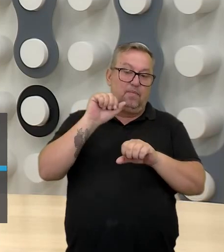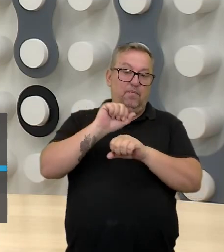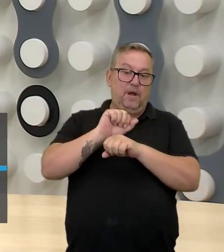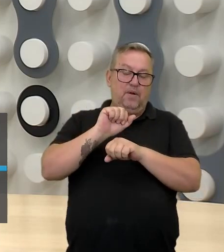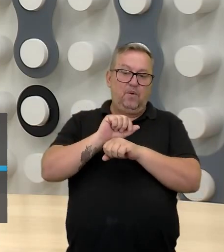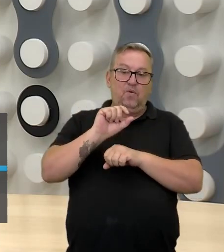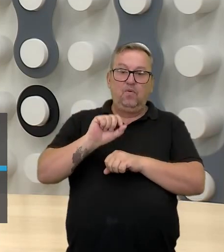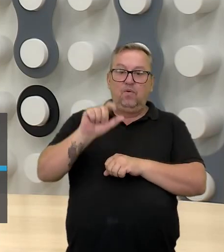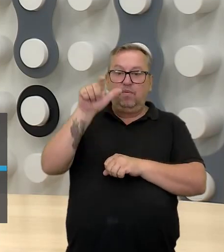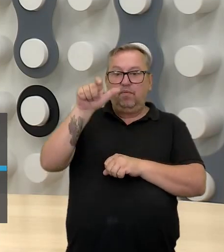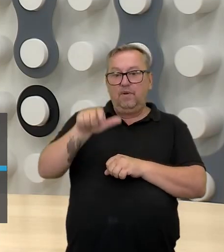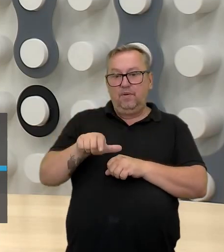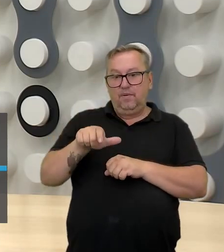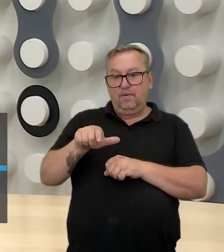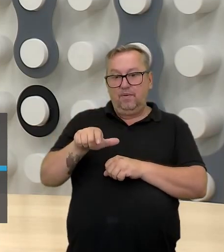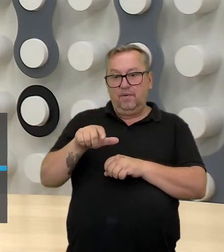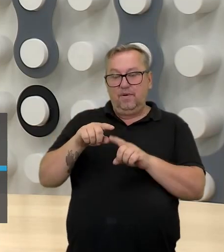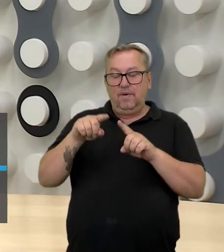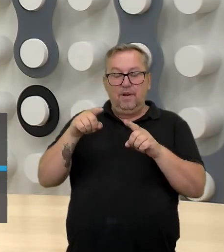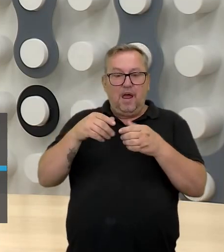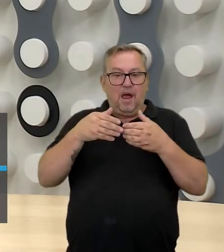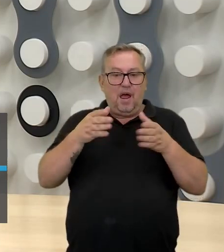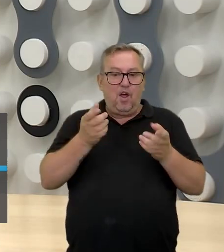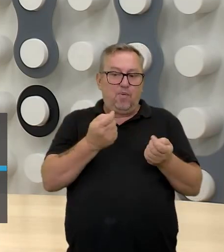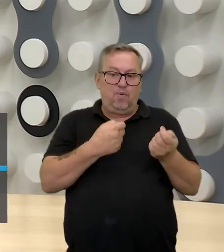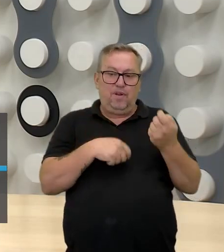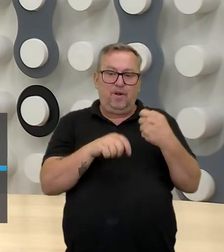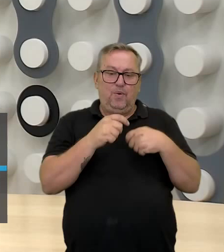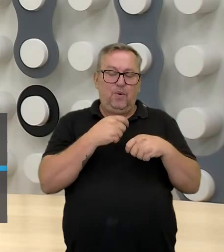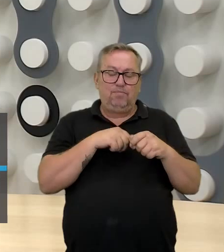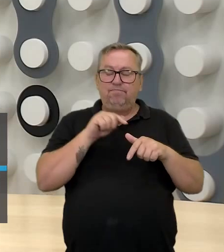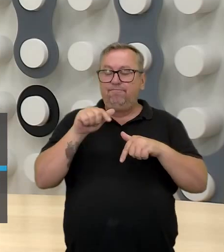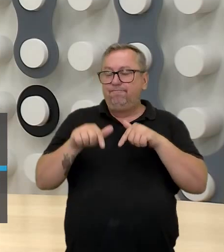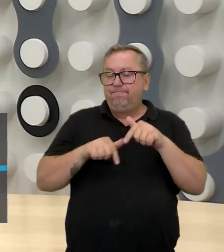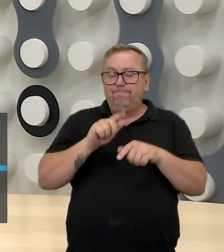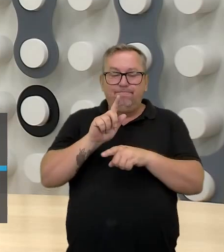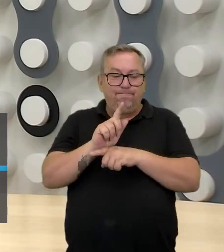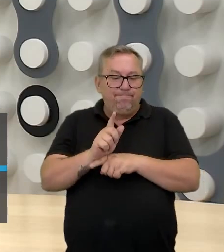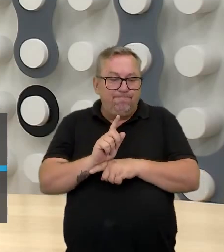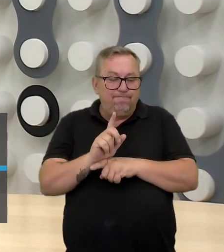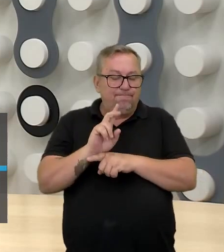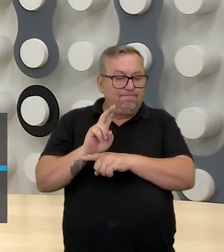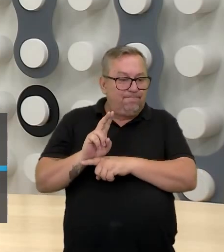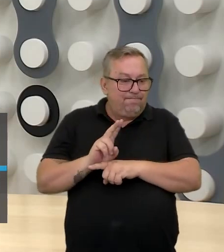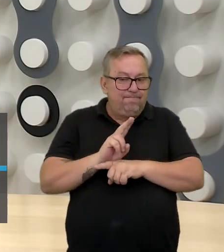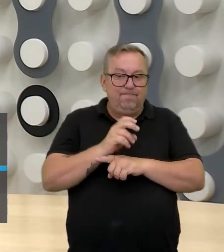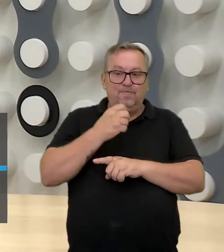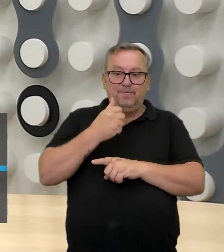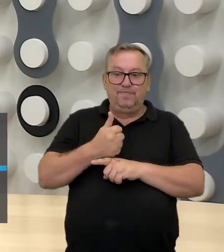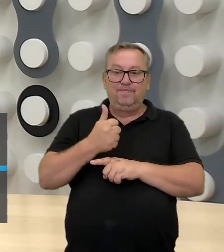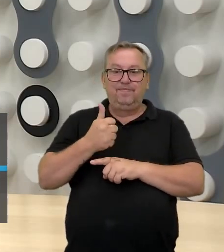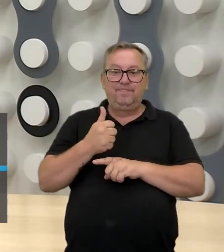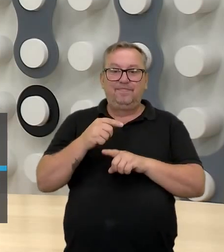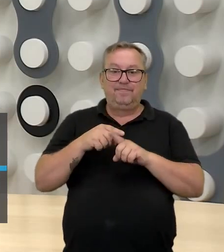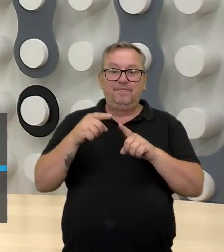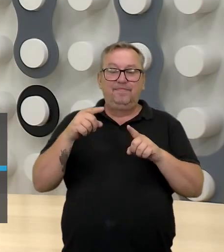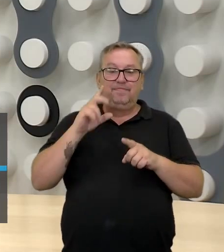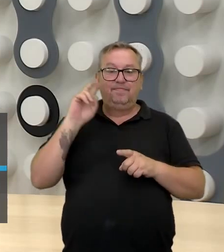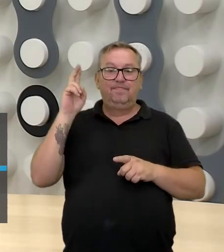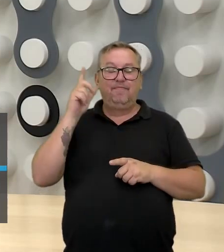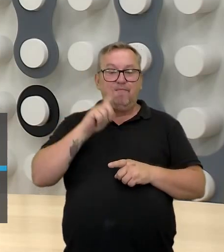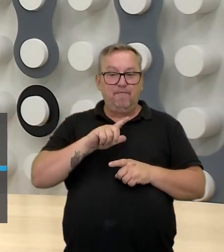coisa do cara que vai lá e abre um pequeno negócio e aí ele gere bem esse pequeno negócio negócio, transforma num médio negócio, e